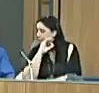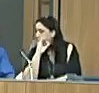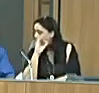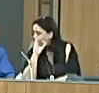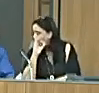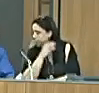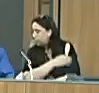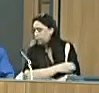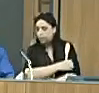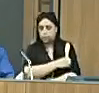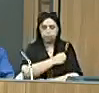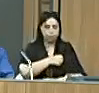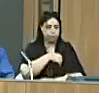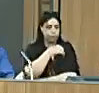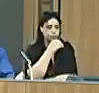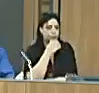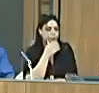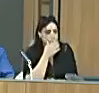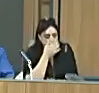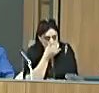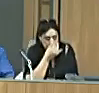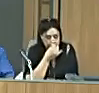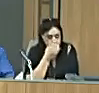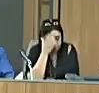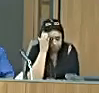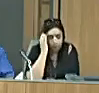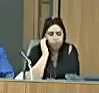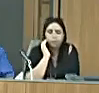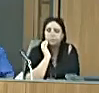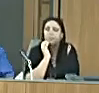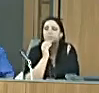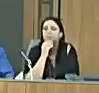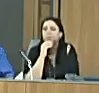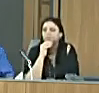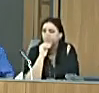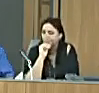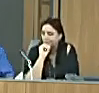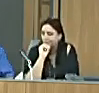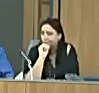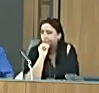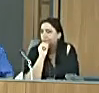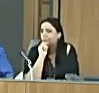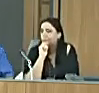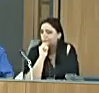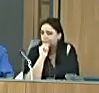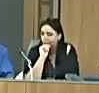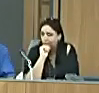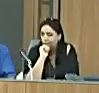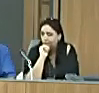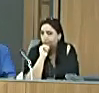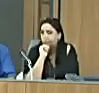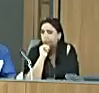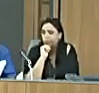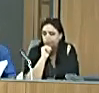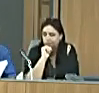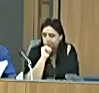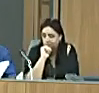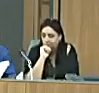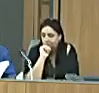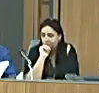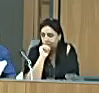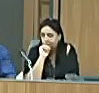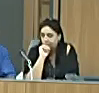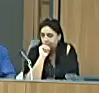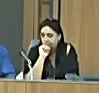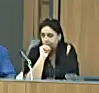faça aí o coronel queria fazer escala mensal por alto lá comandante pega que as duas resoluções do comando geral